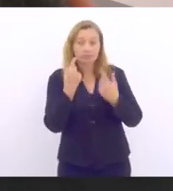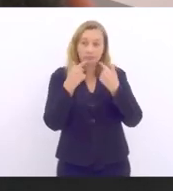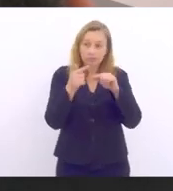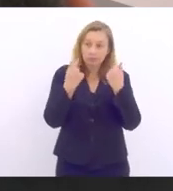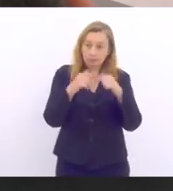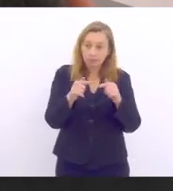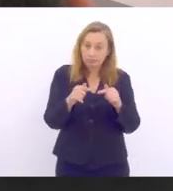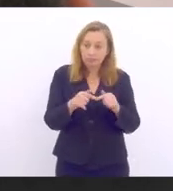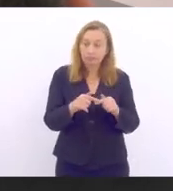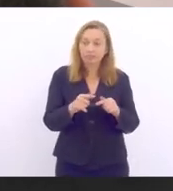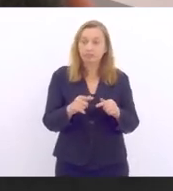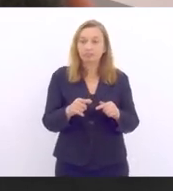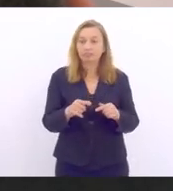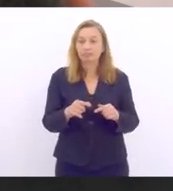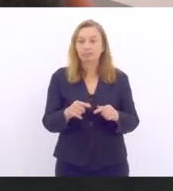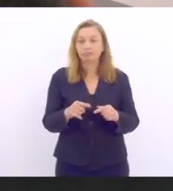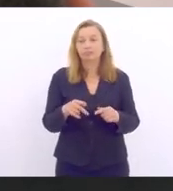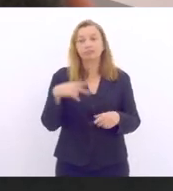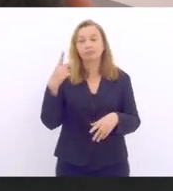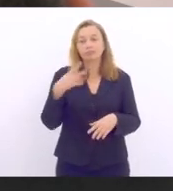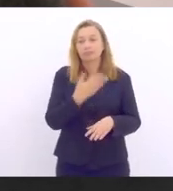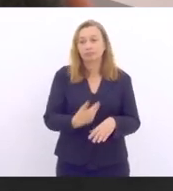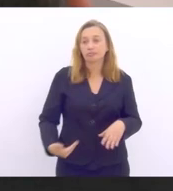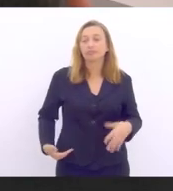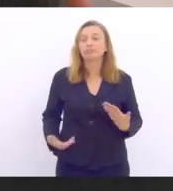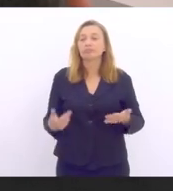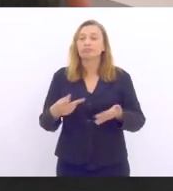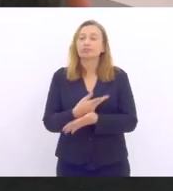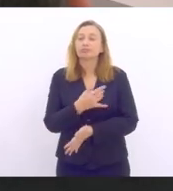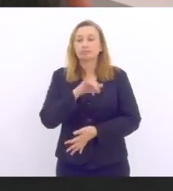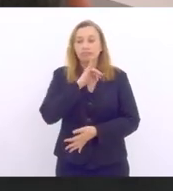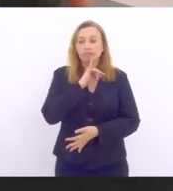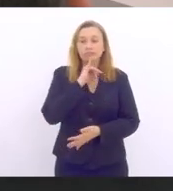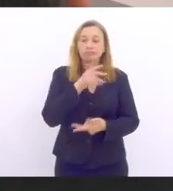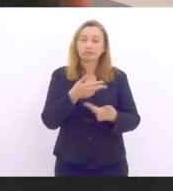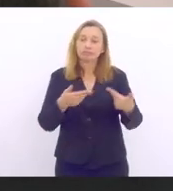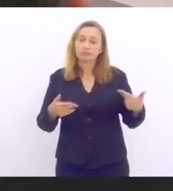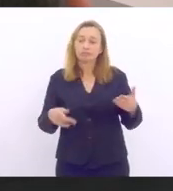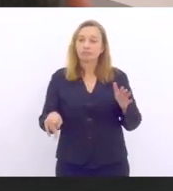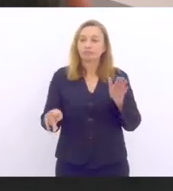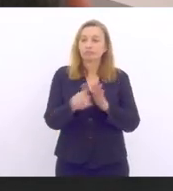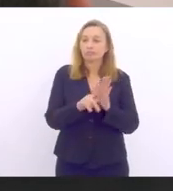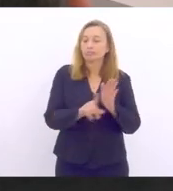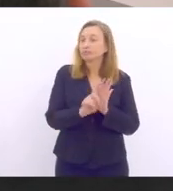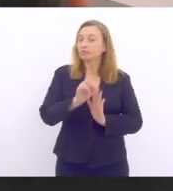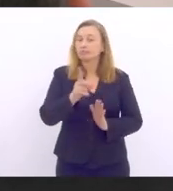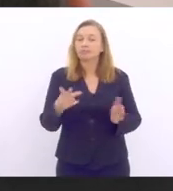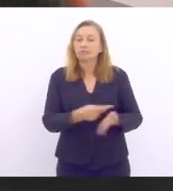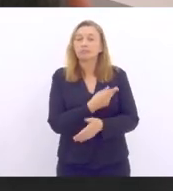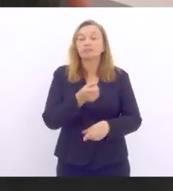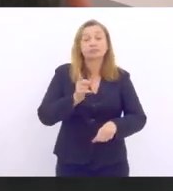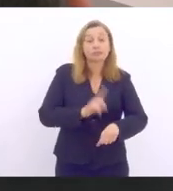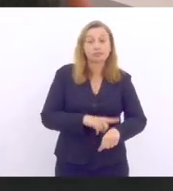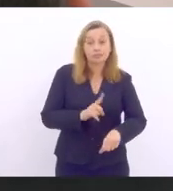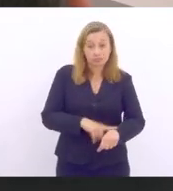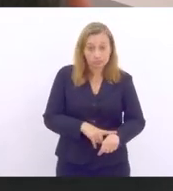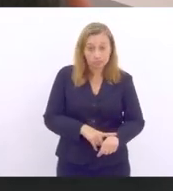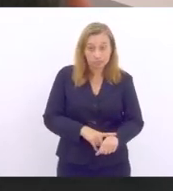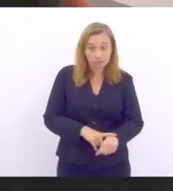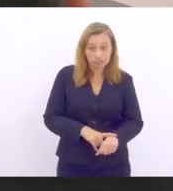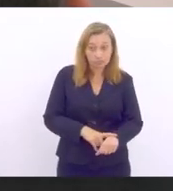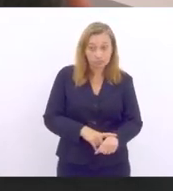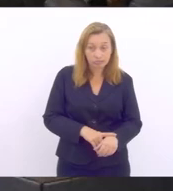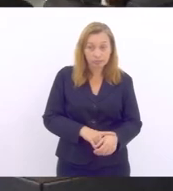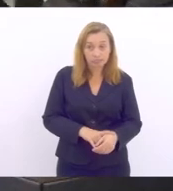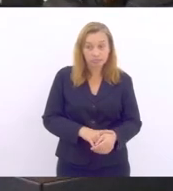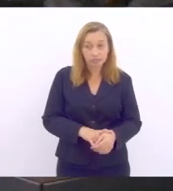e uma coisa que é para virar uma política pública, como acontece, infelizmente, com diversos projetos, não aconteça, porque na hora do nascedouro, né, na